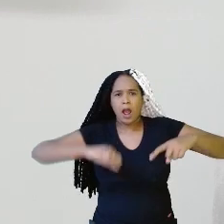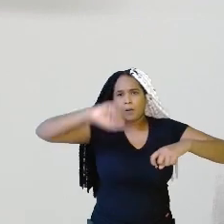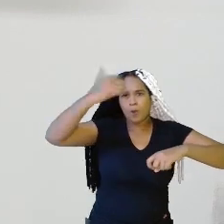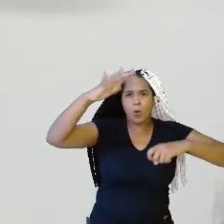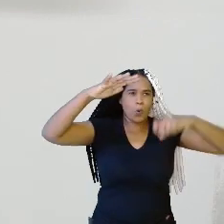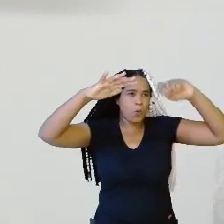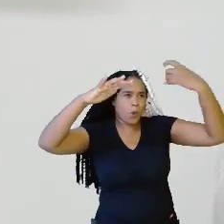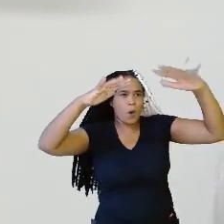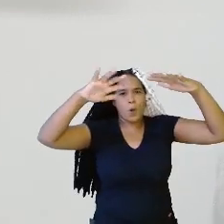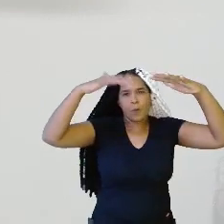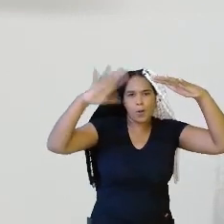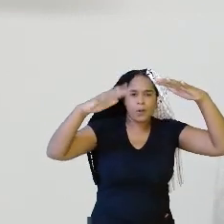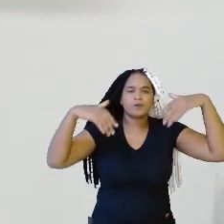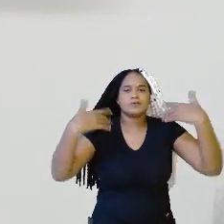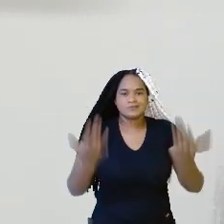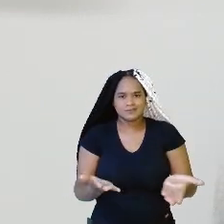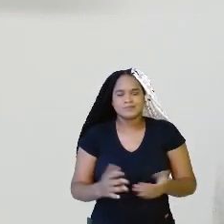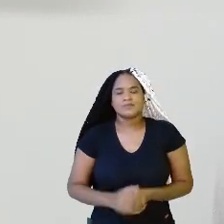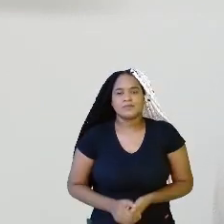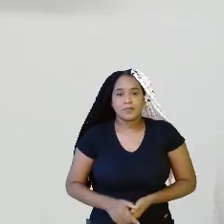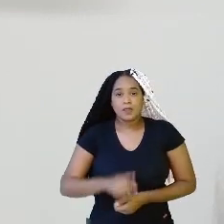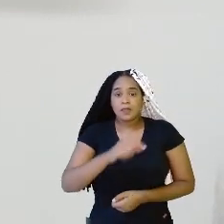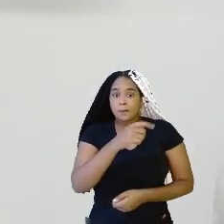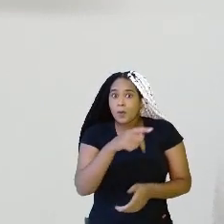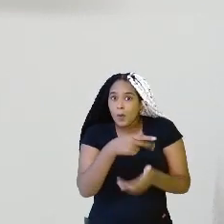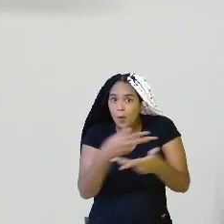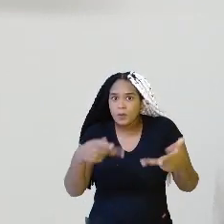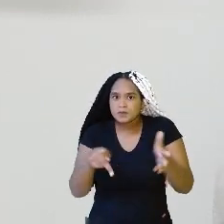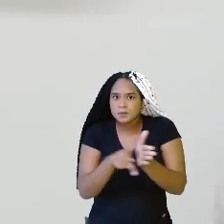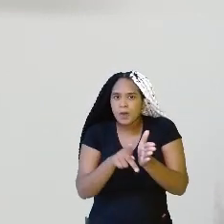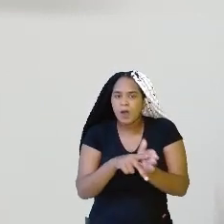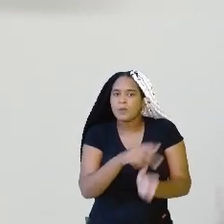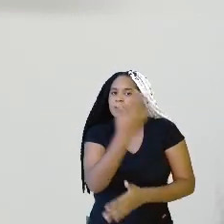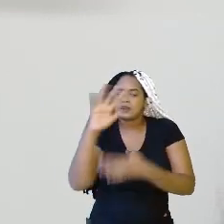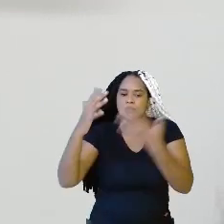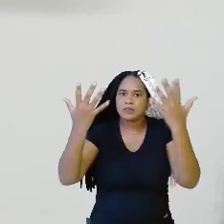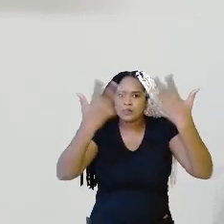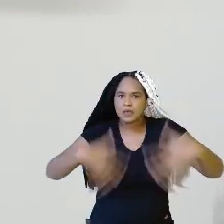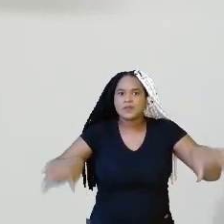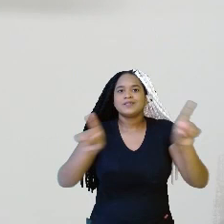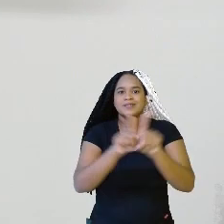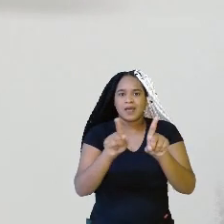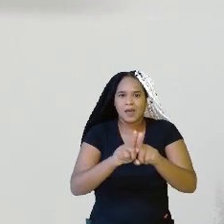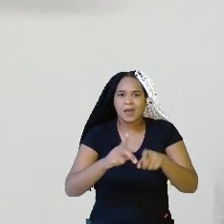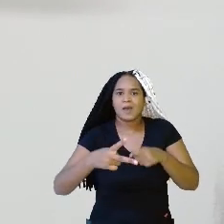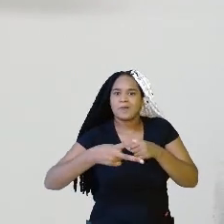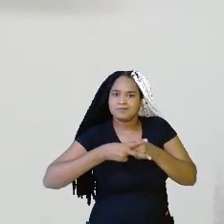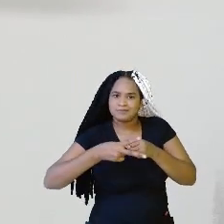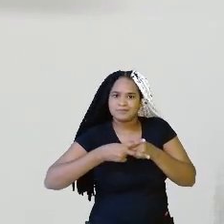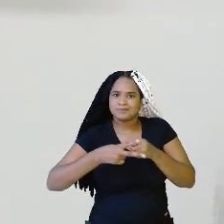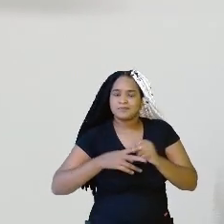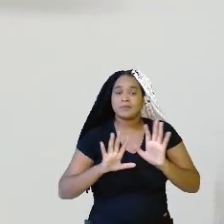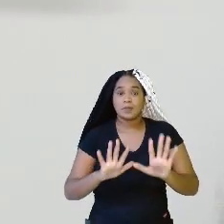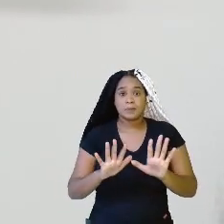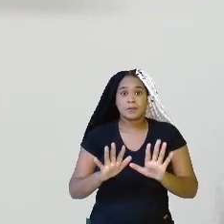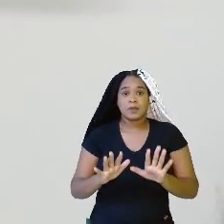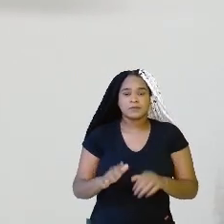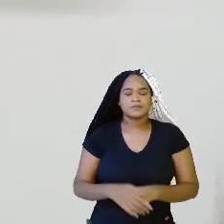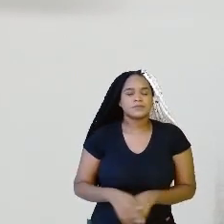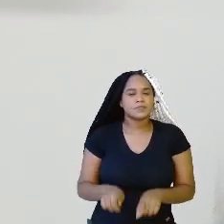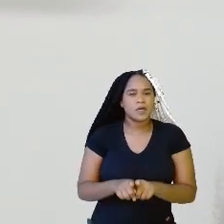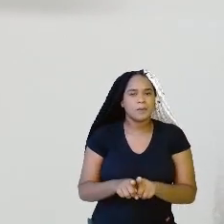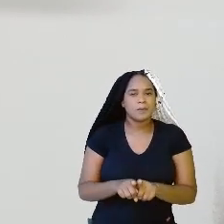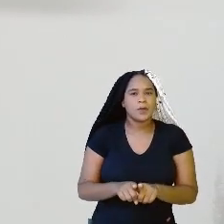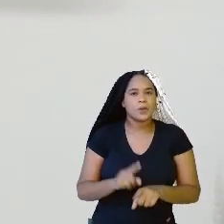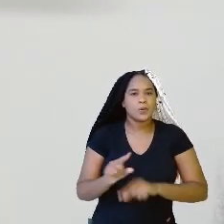a noite. Então, tudo que se trata da natureza, os fenômenos da natureza, também são verbos. Agora, deixa eu te dar uma